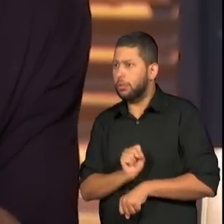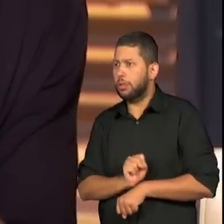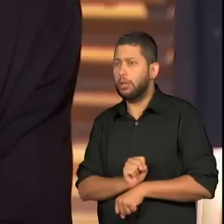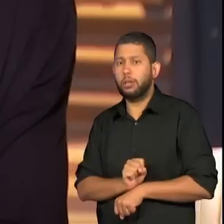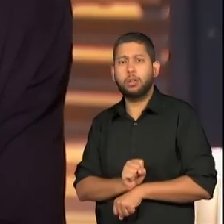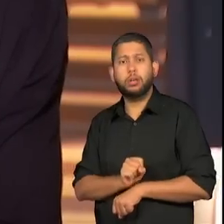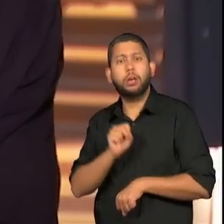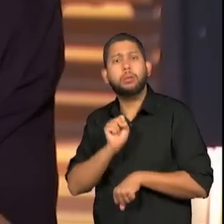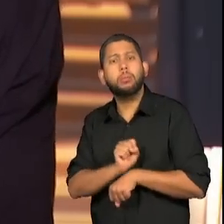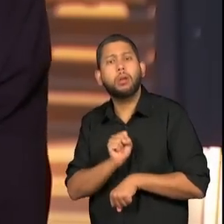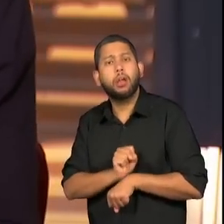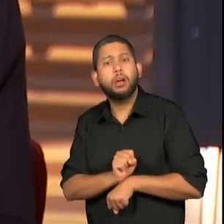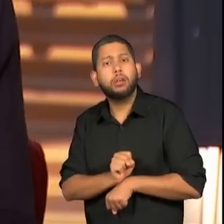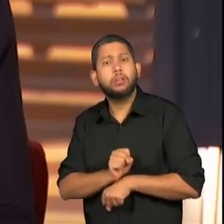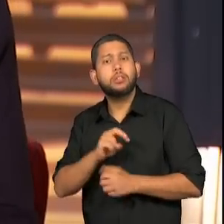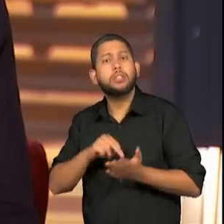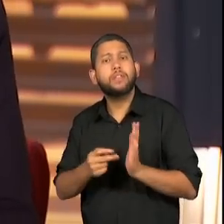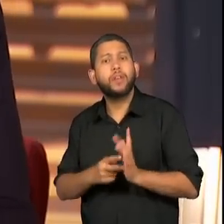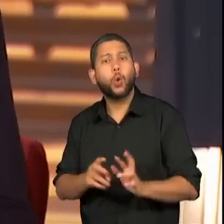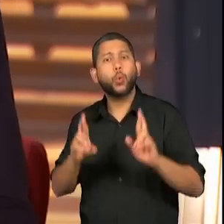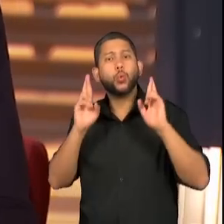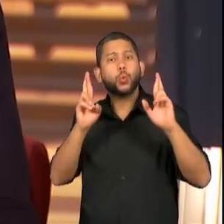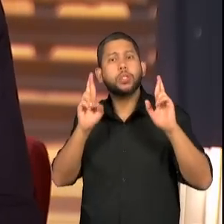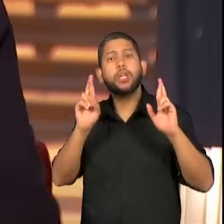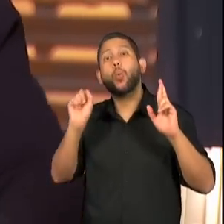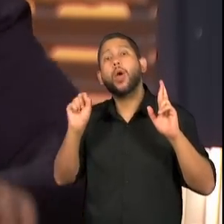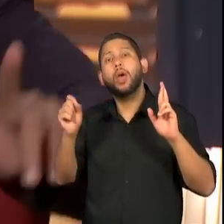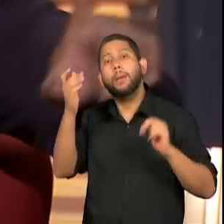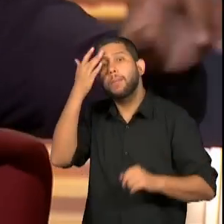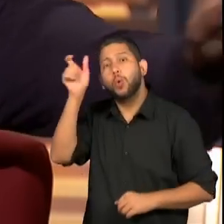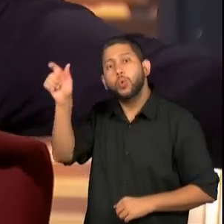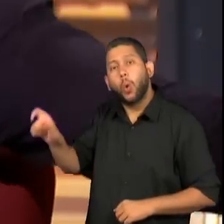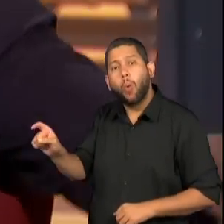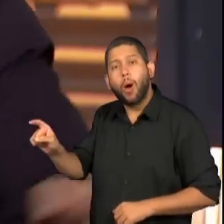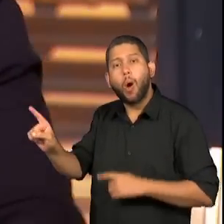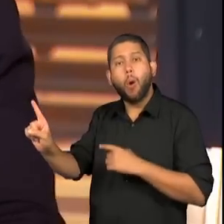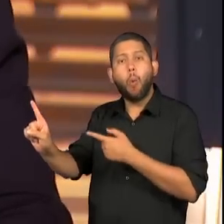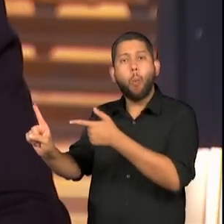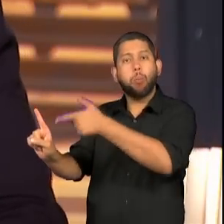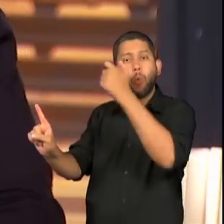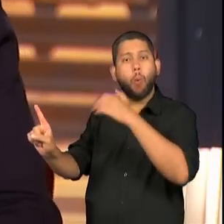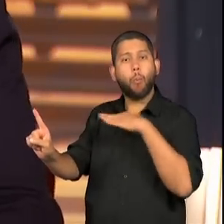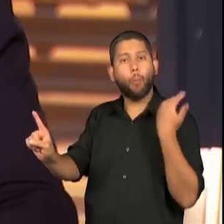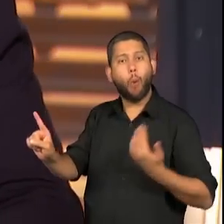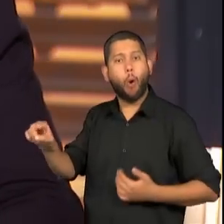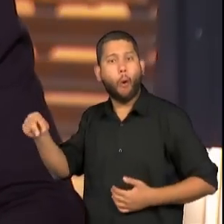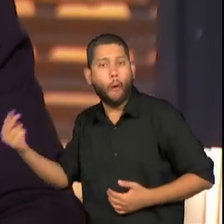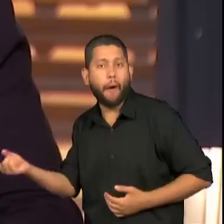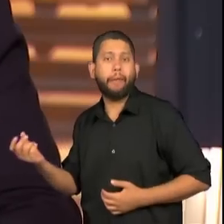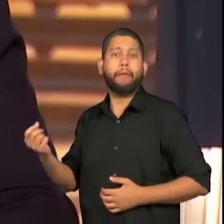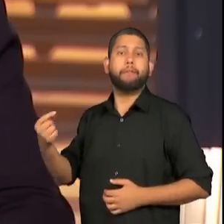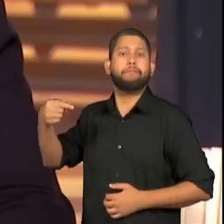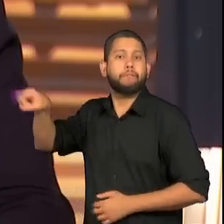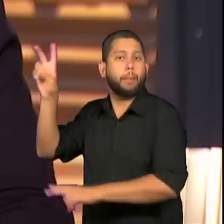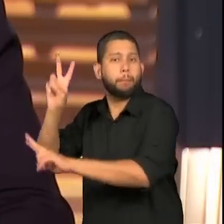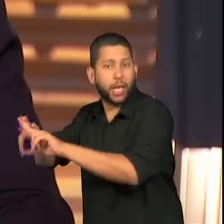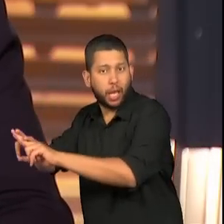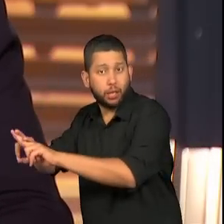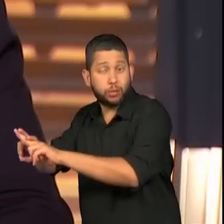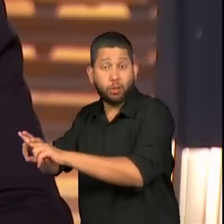ficar aguardando dela é torcer para que alguém morra ou para que alguém vá preso para que o filho dela, para que o marido dela tenha uma